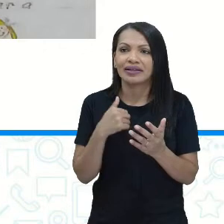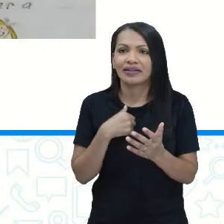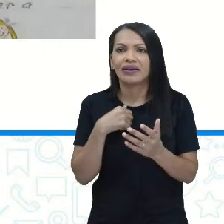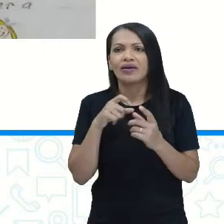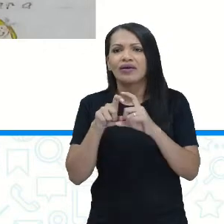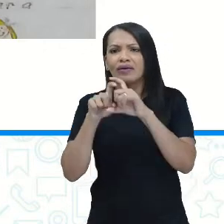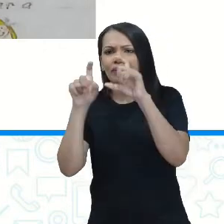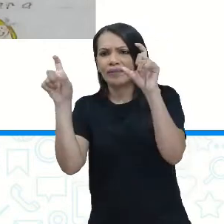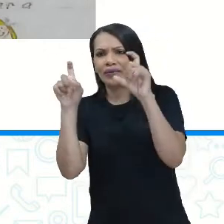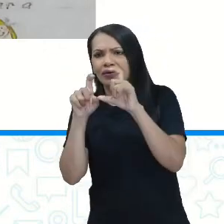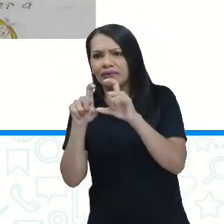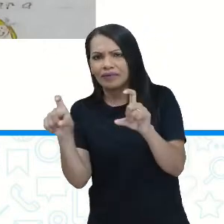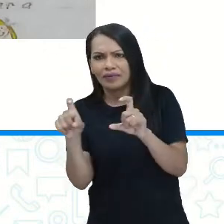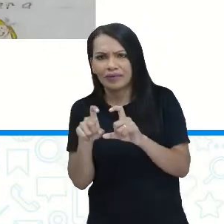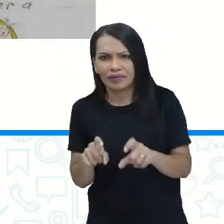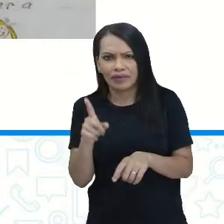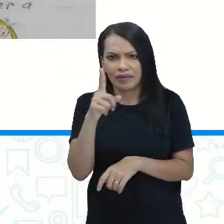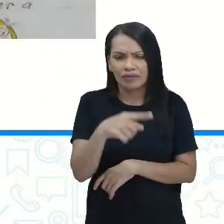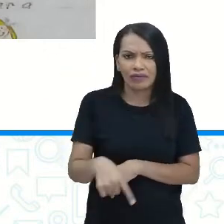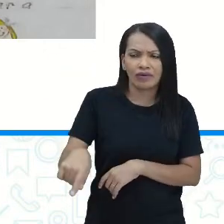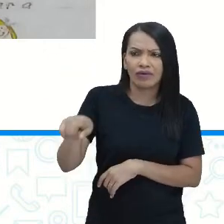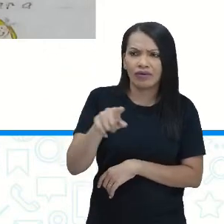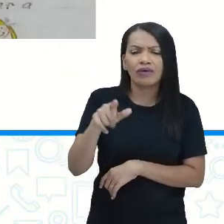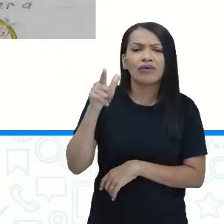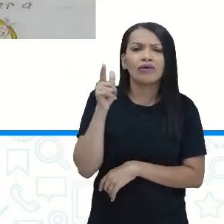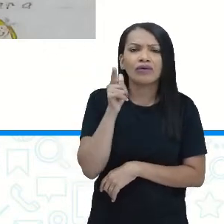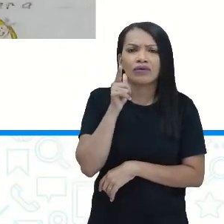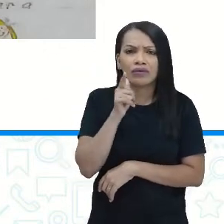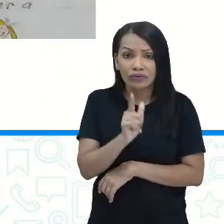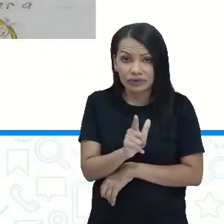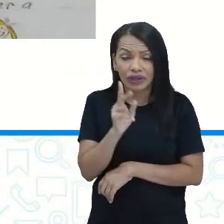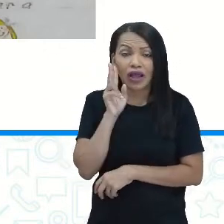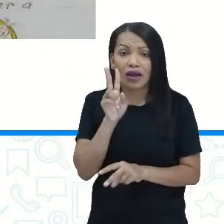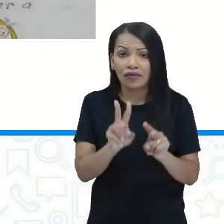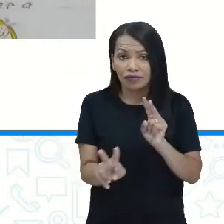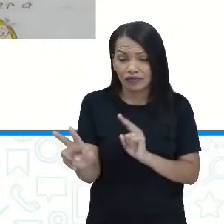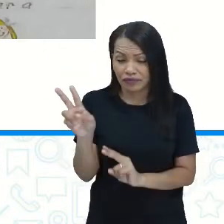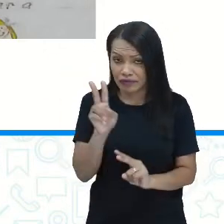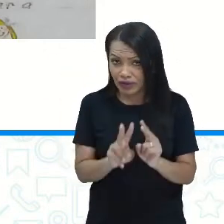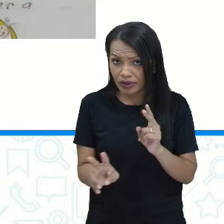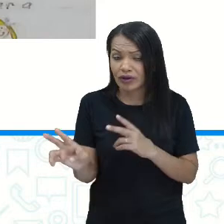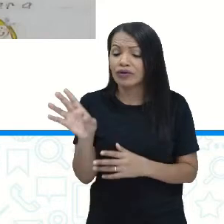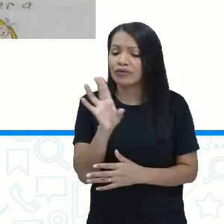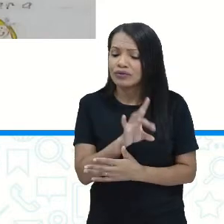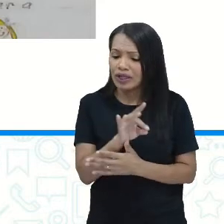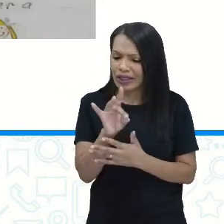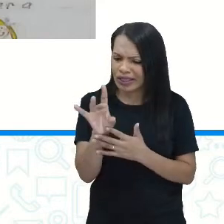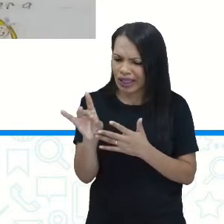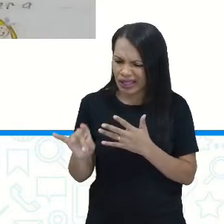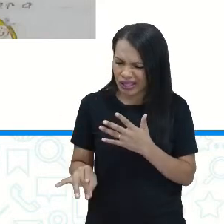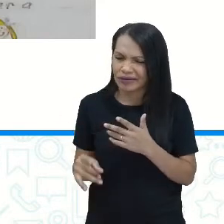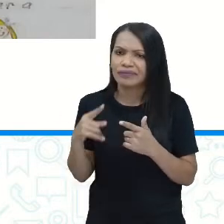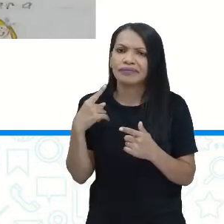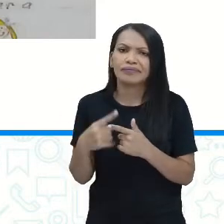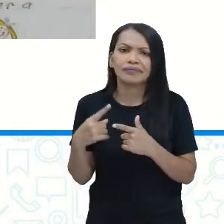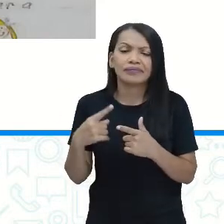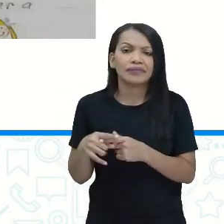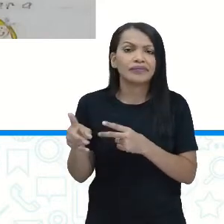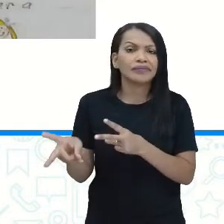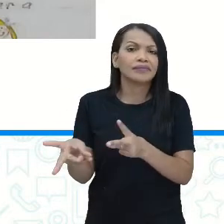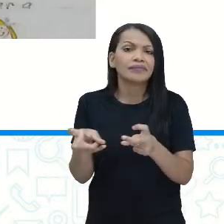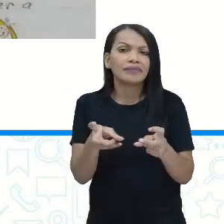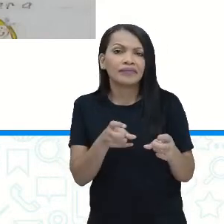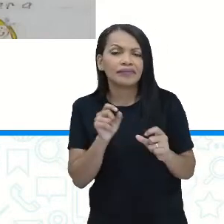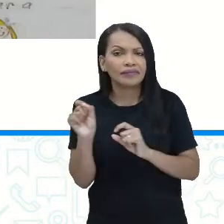dividi a carta em pedaços para que você não perdesse nenhum detalhe dessa carta. Por quê? Observe